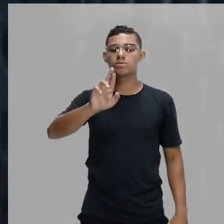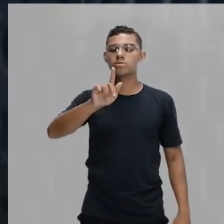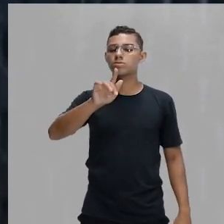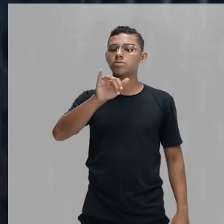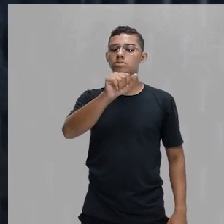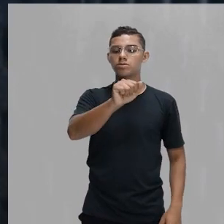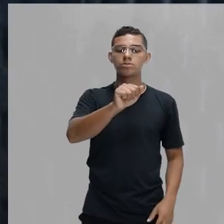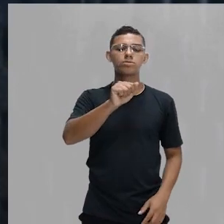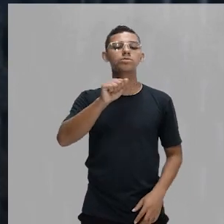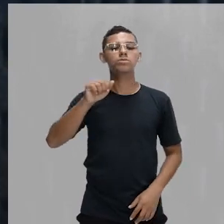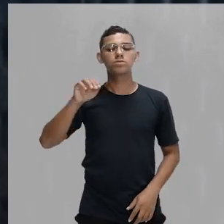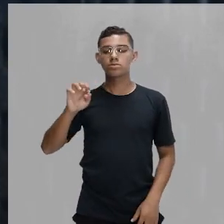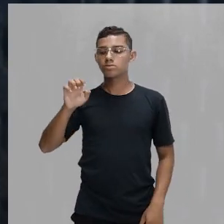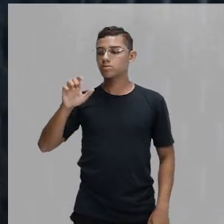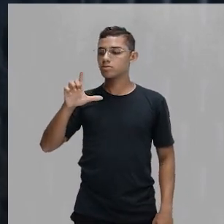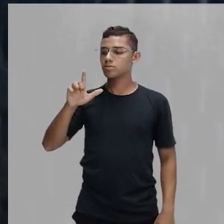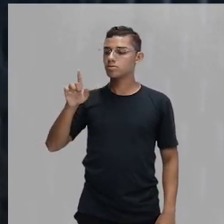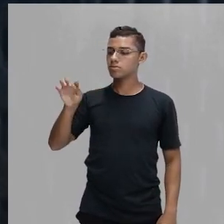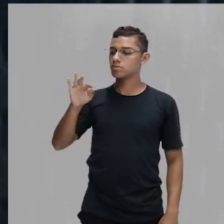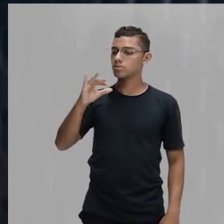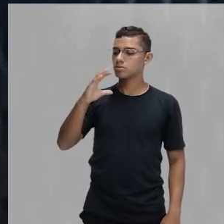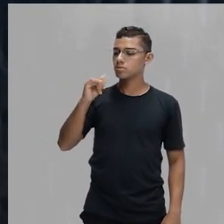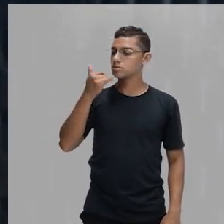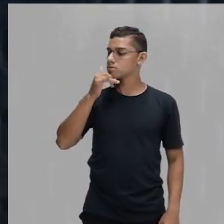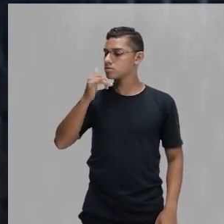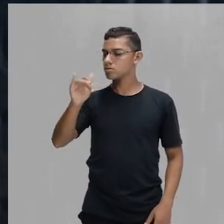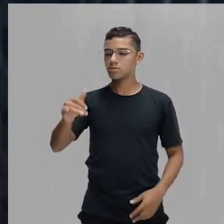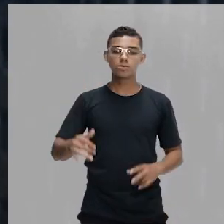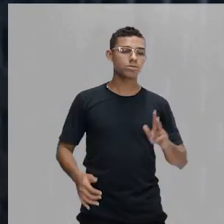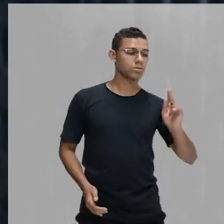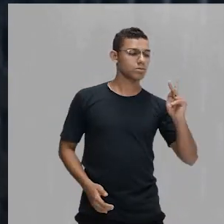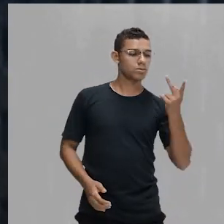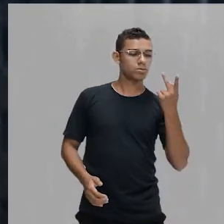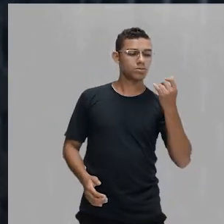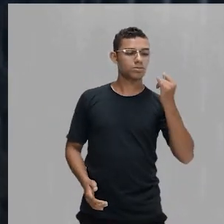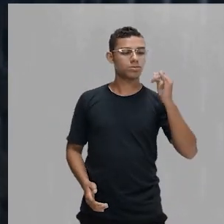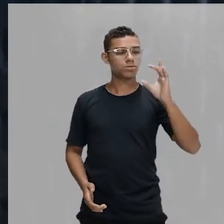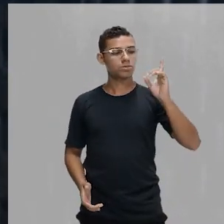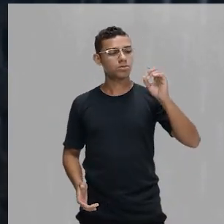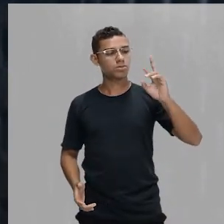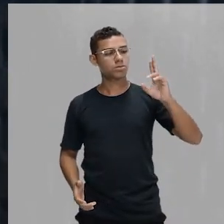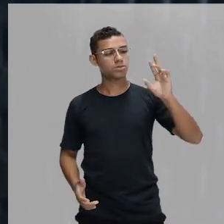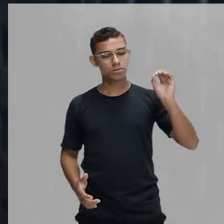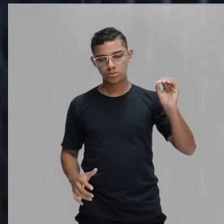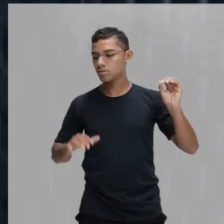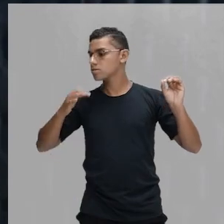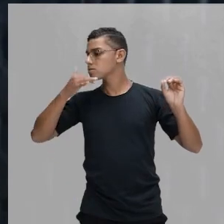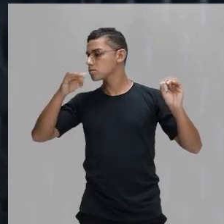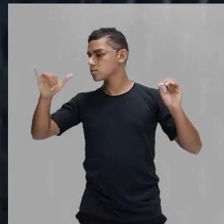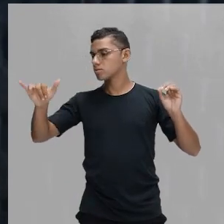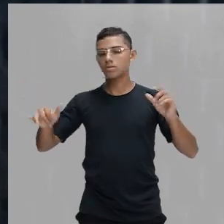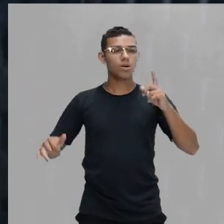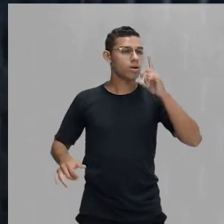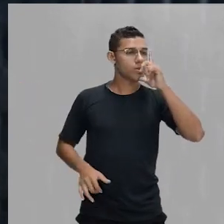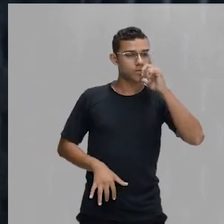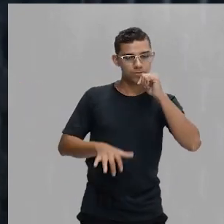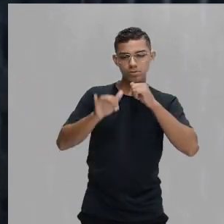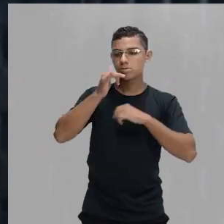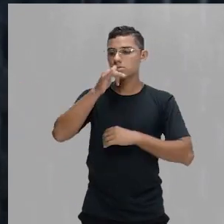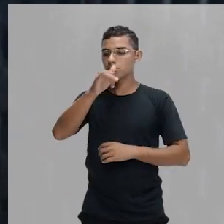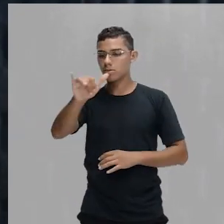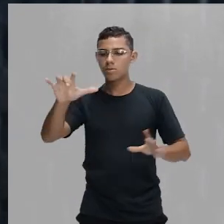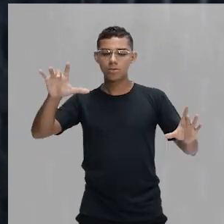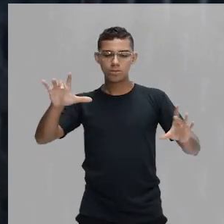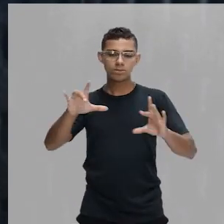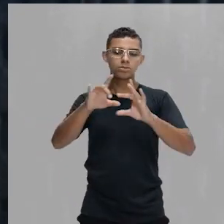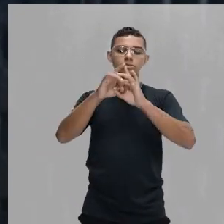a hidrelétrica, certo? Hidro vem de água e elétrica vem de eletricidade, ou seja, é a eletricidade que é